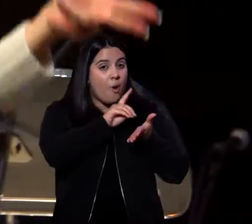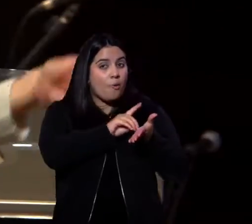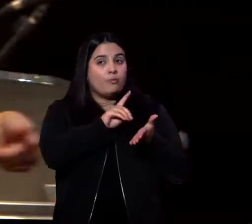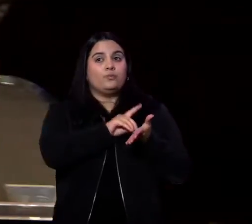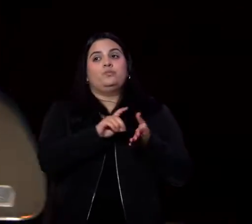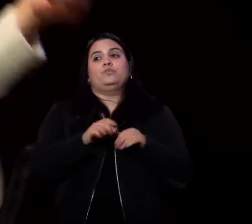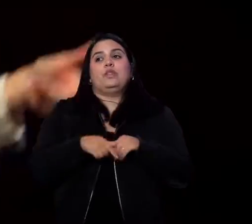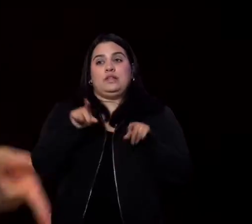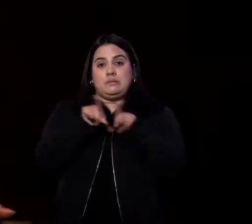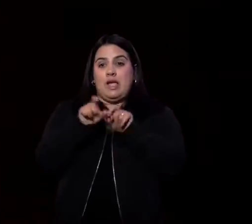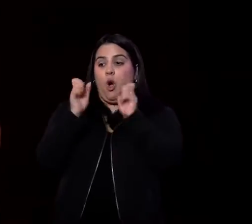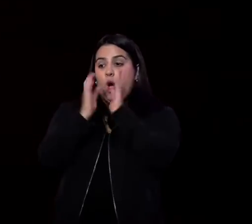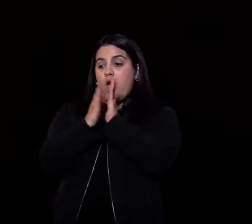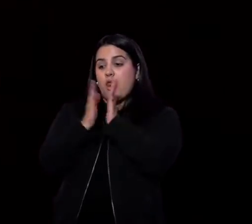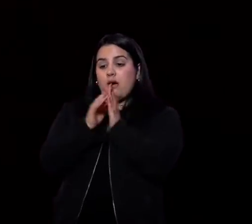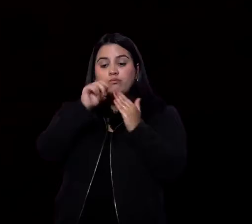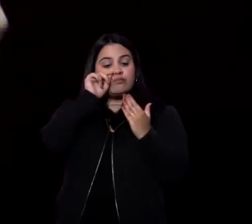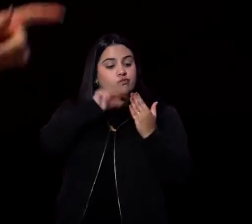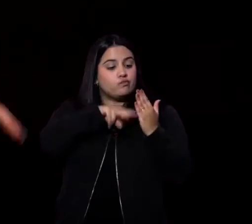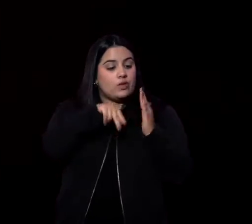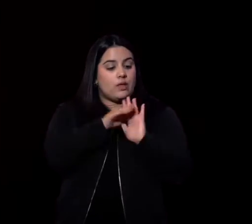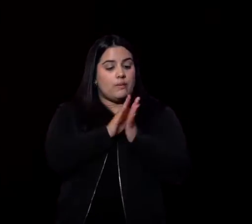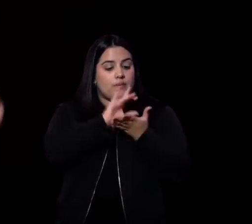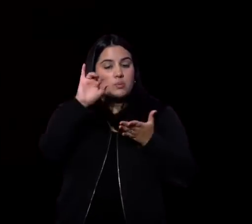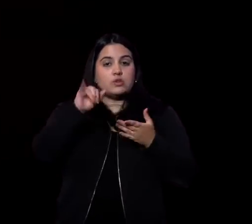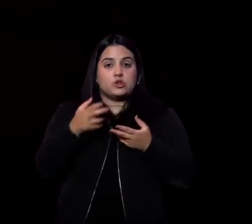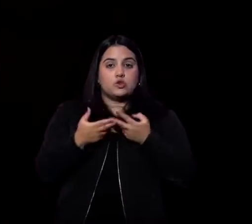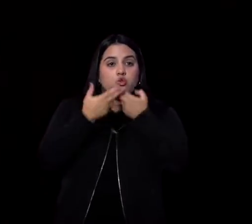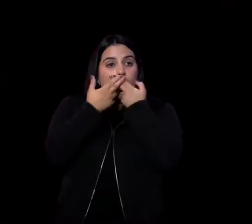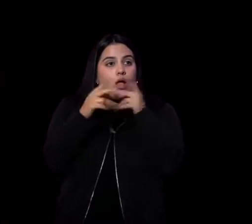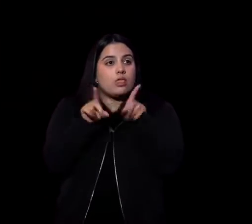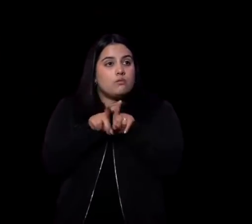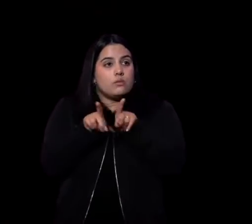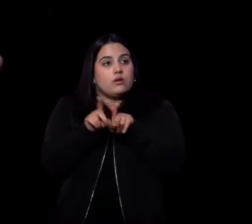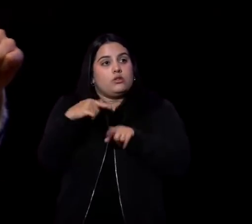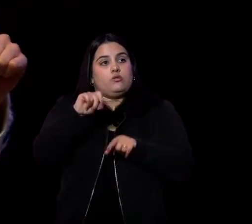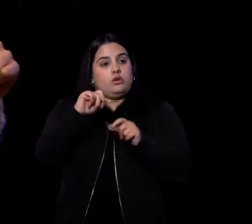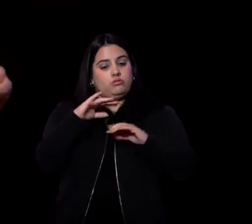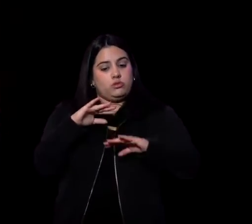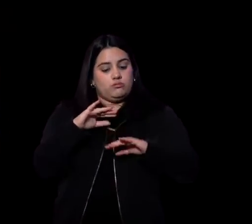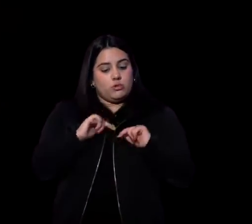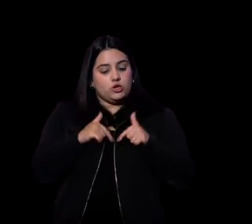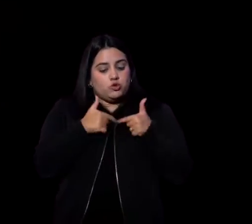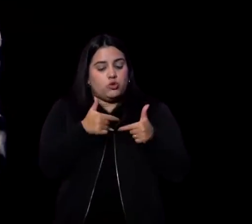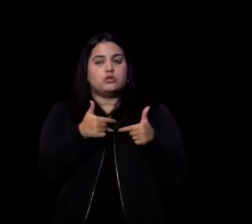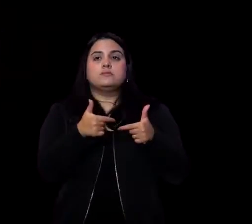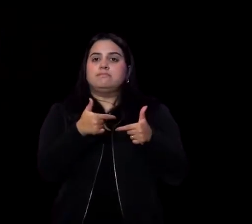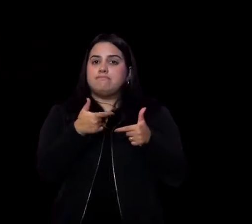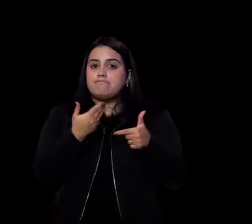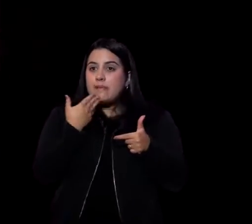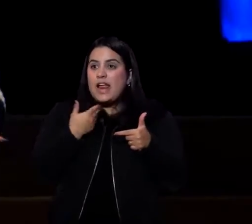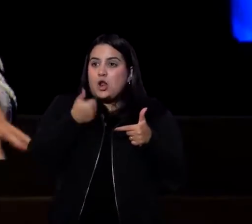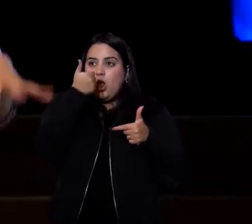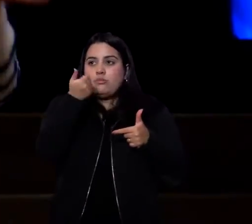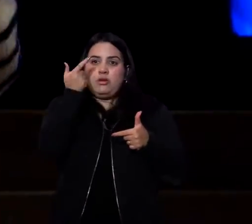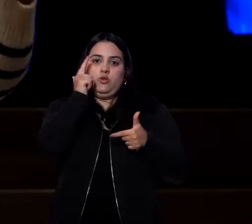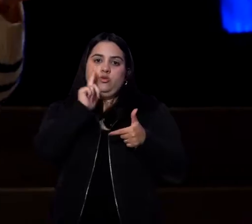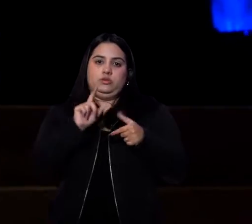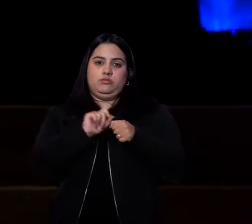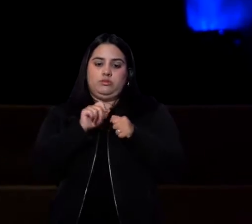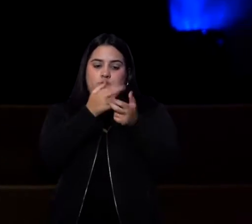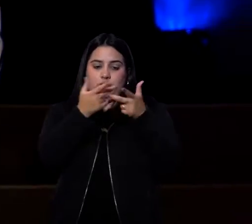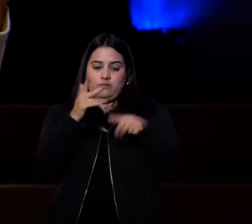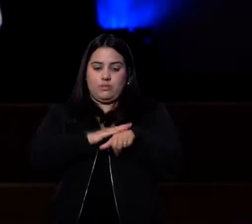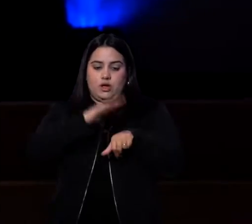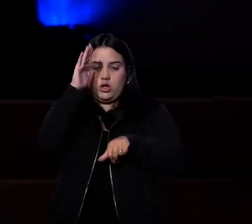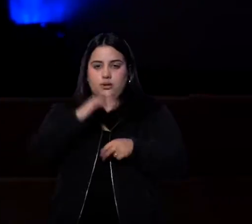orar, ler a Bíblia, jejuar, você tomar atitudes radicais para que você possa viver coisas maiores. E agora eu vou trazer para as mensagens da